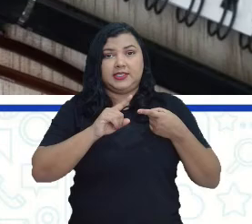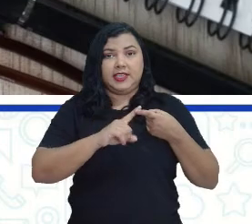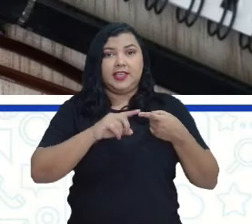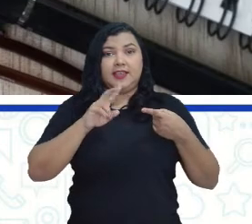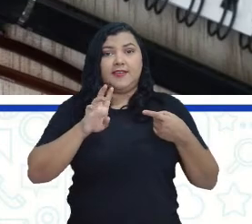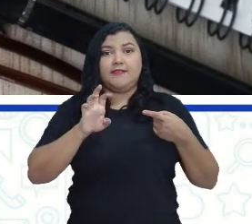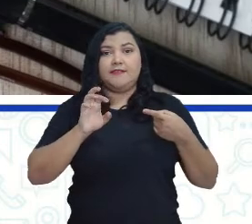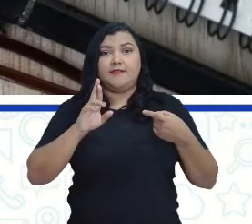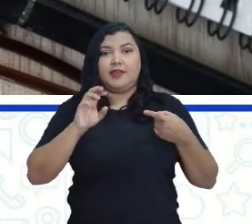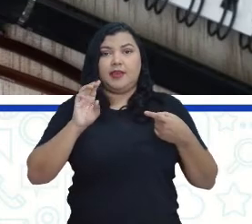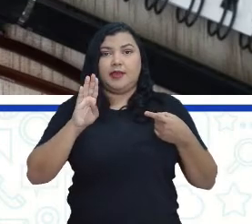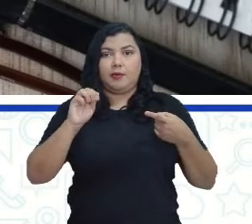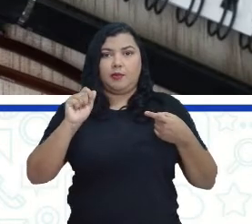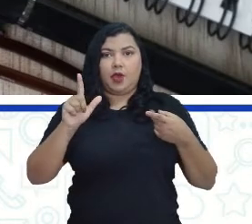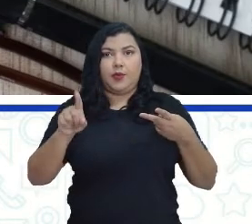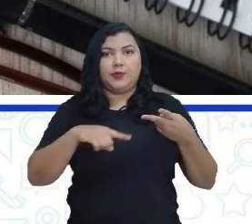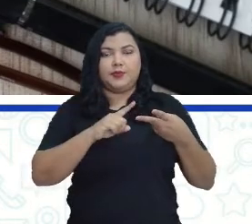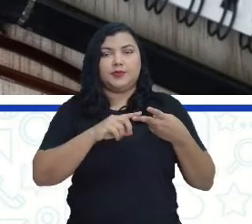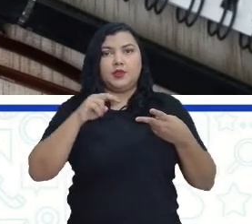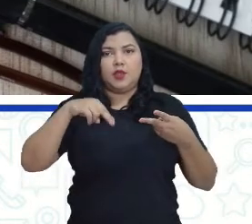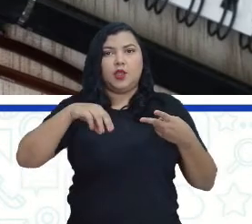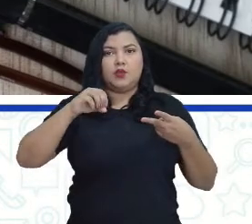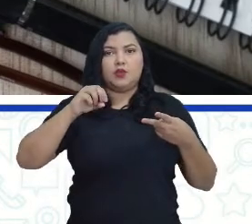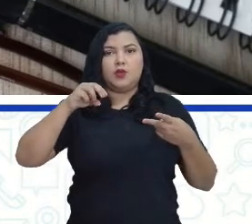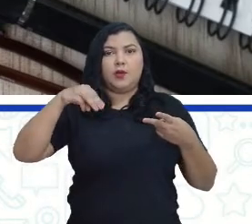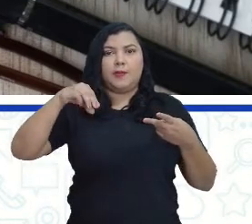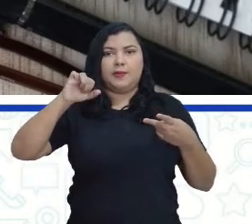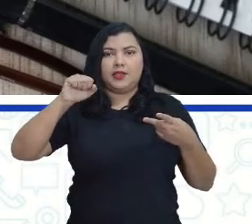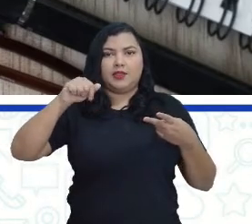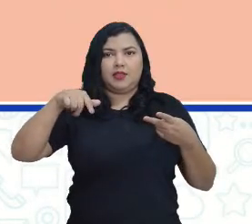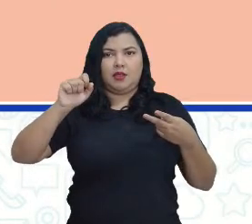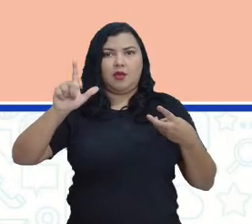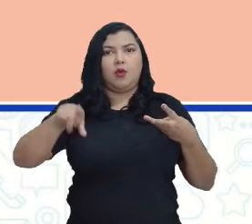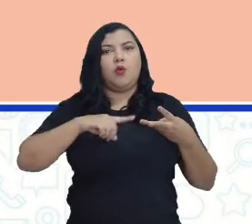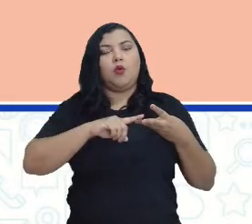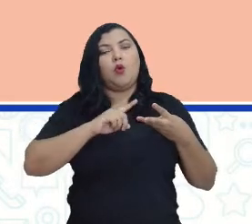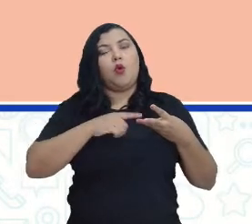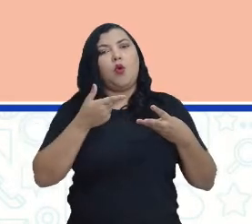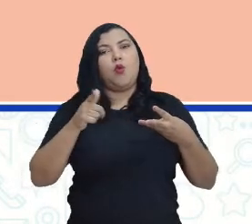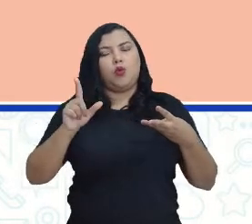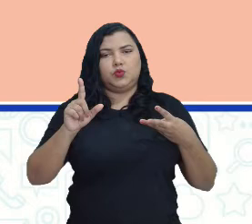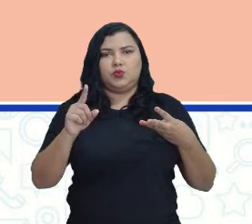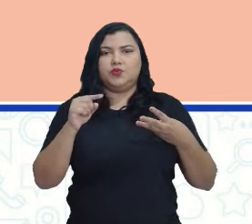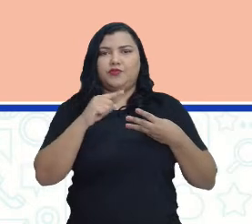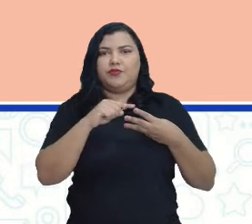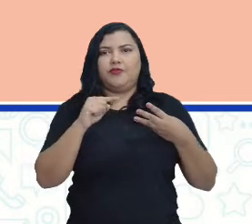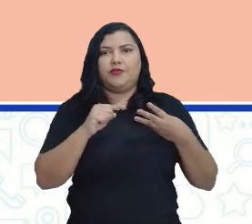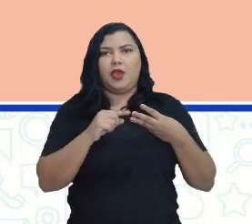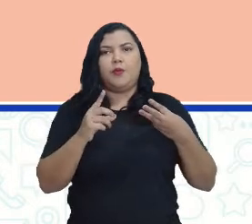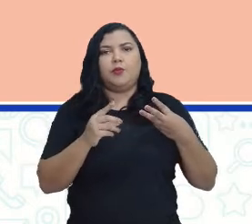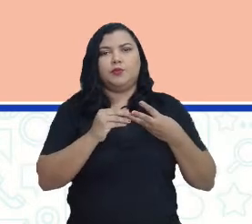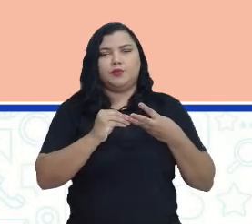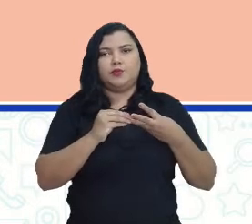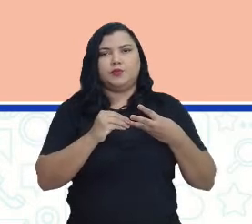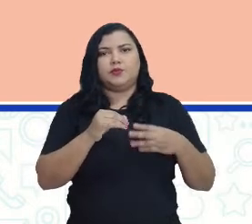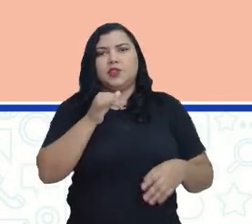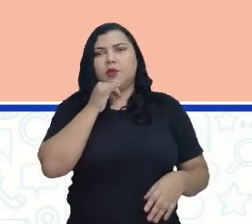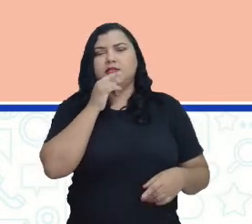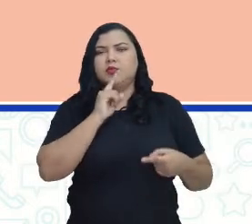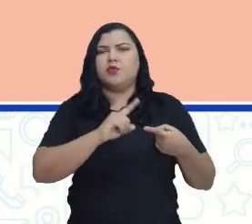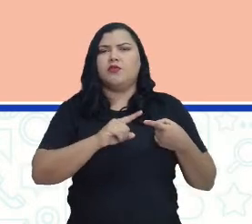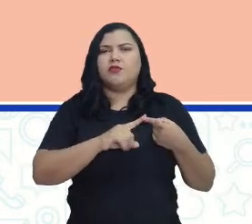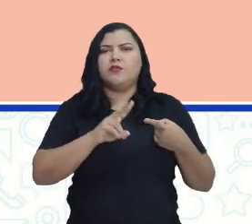nominal ou verbo nominal. Não se espantem. Tá, o predicado verbal é aquele que tem como